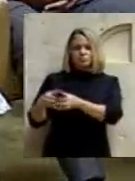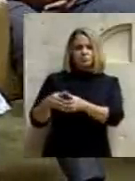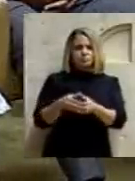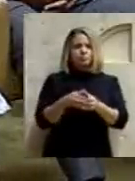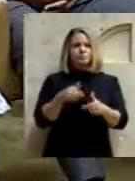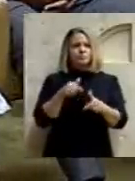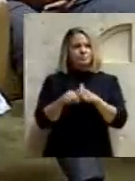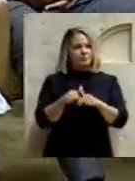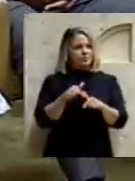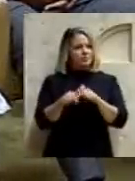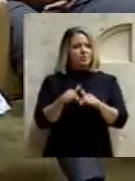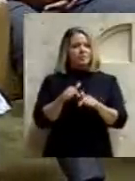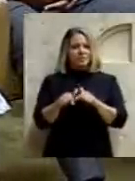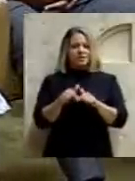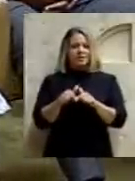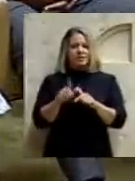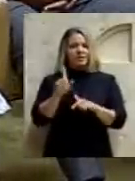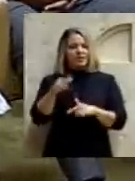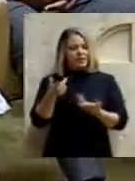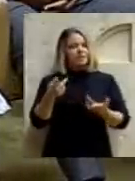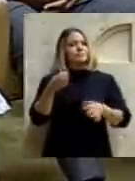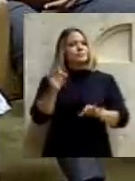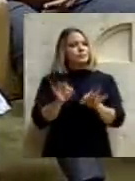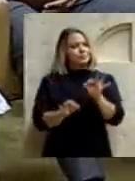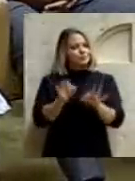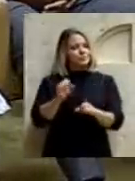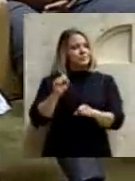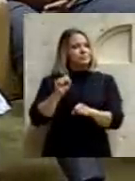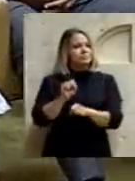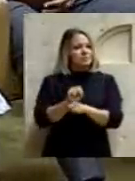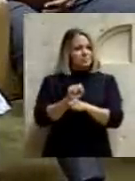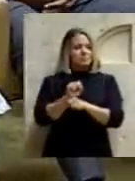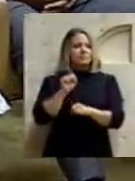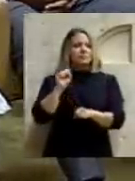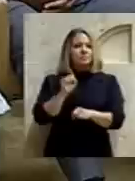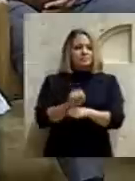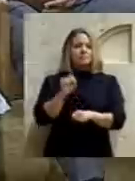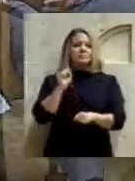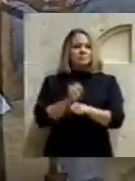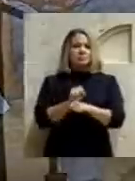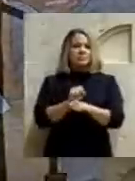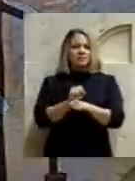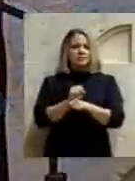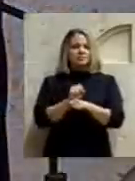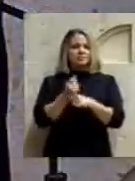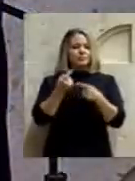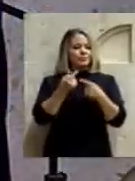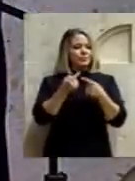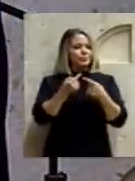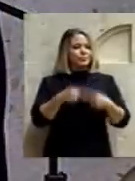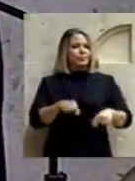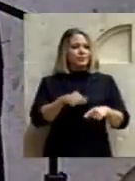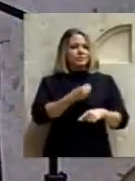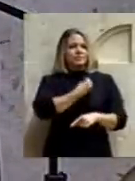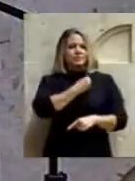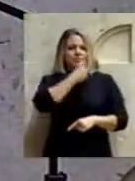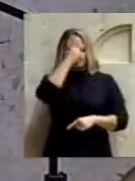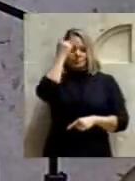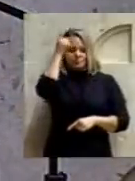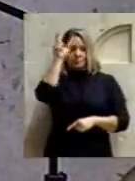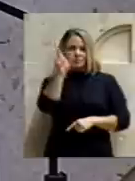eficácia, é justiça que impacta direta e negativamente sobre a vida do cidadão.